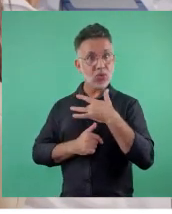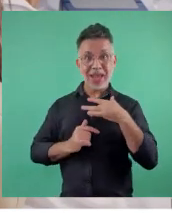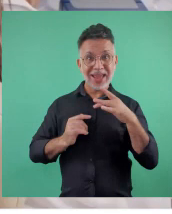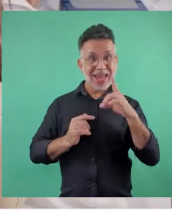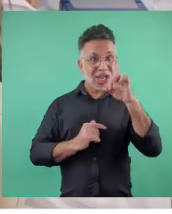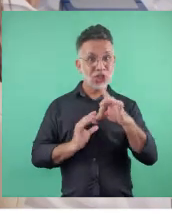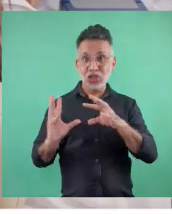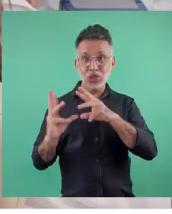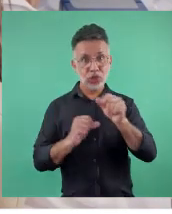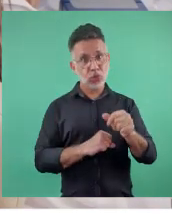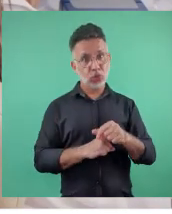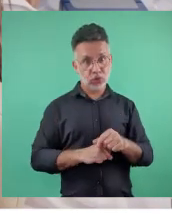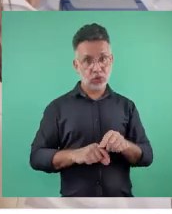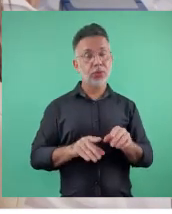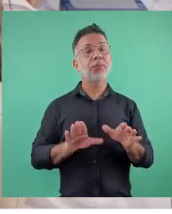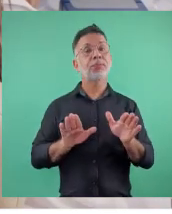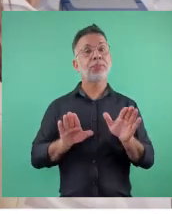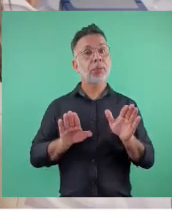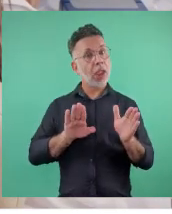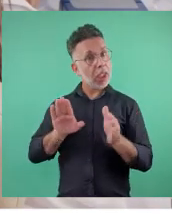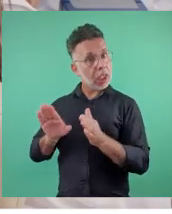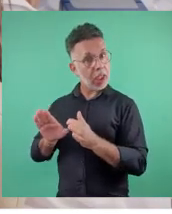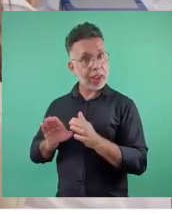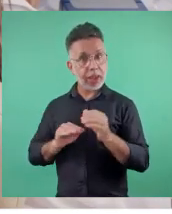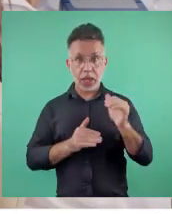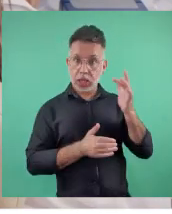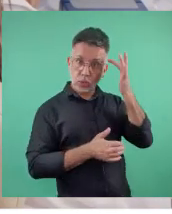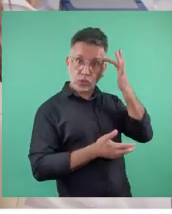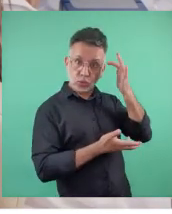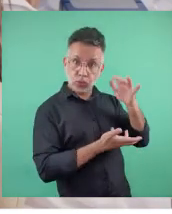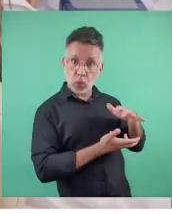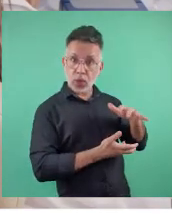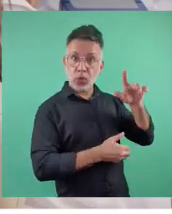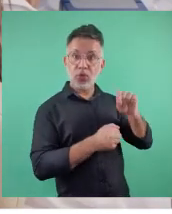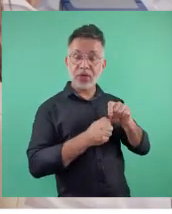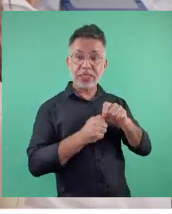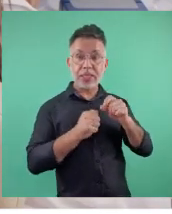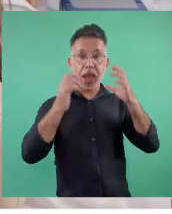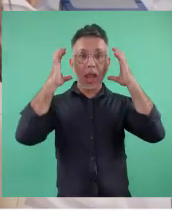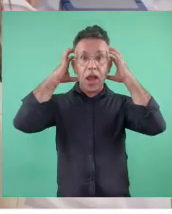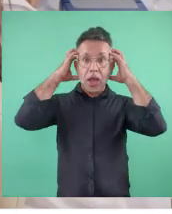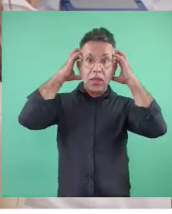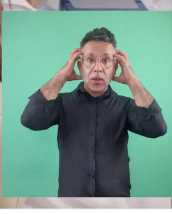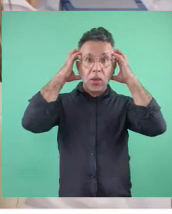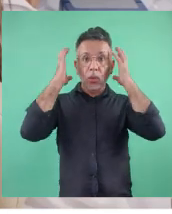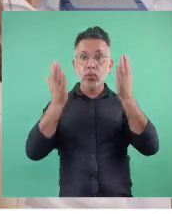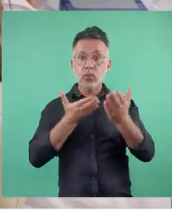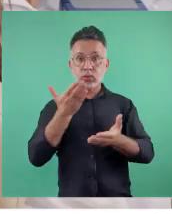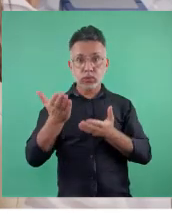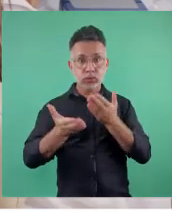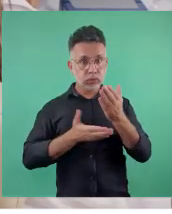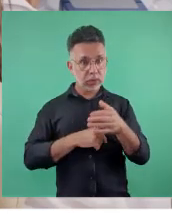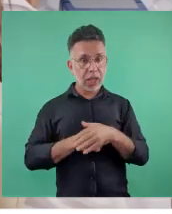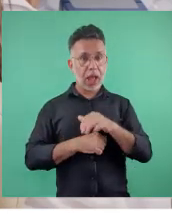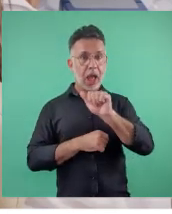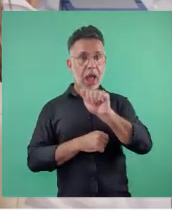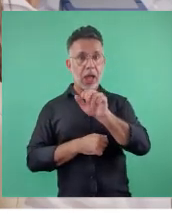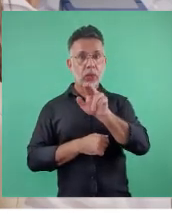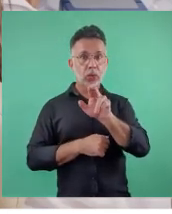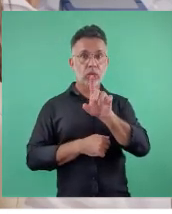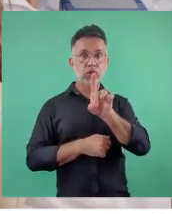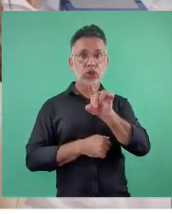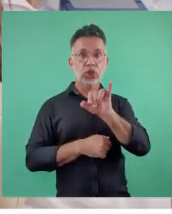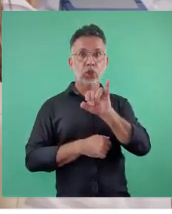serviços de saúde, e é direito de todos ter acesso a isso. E no adulto, fazer uma avaliação